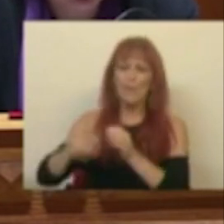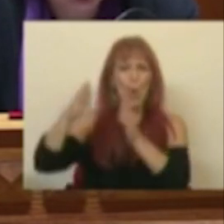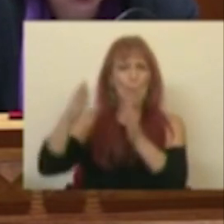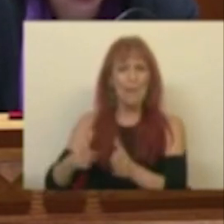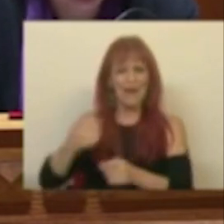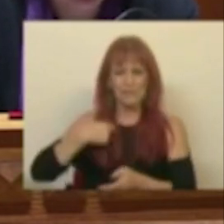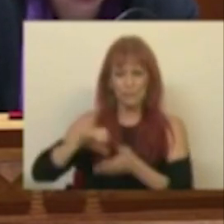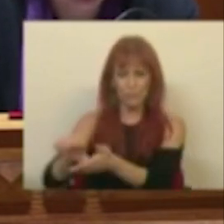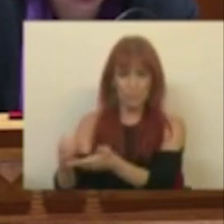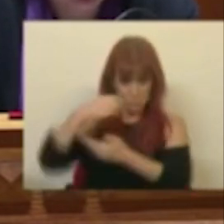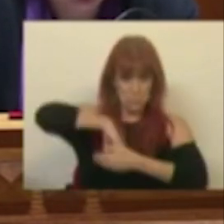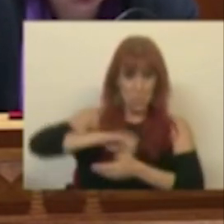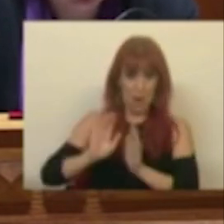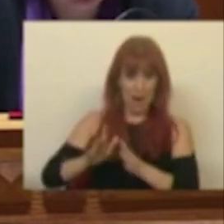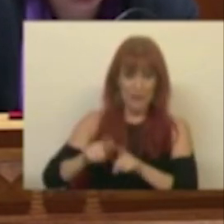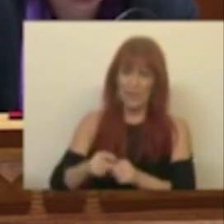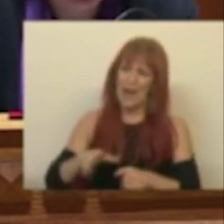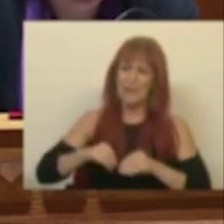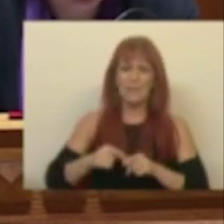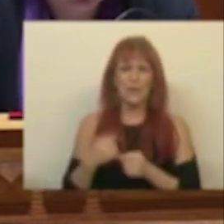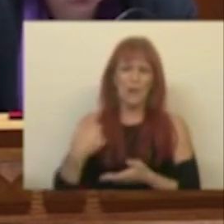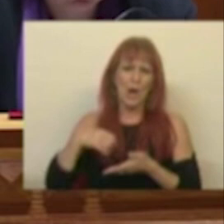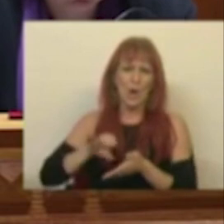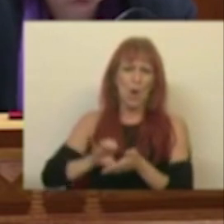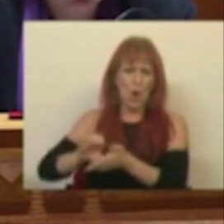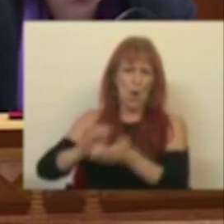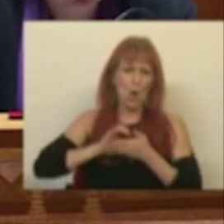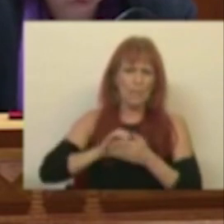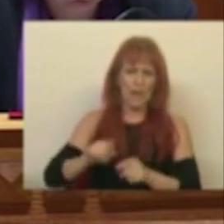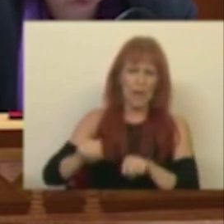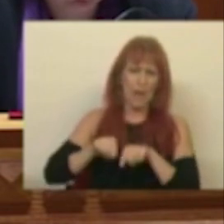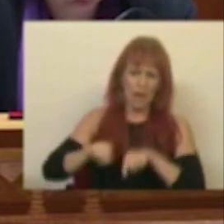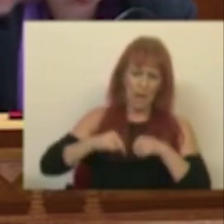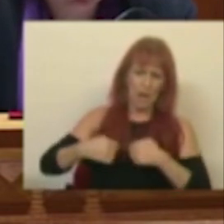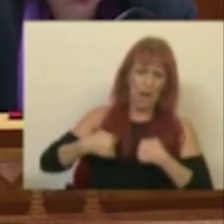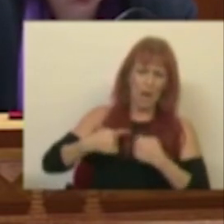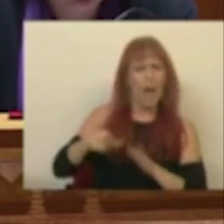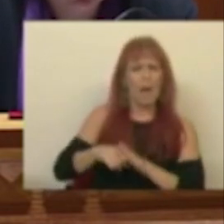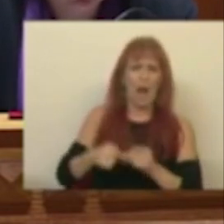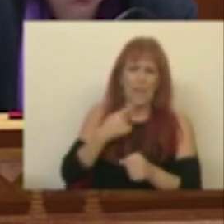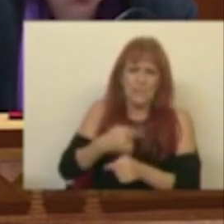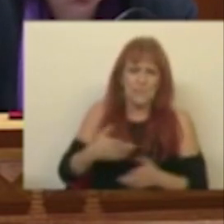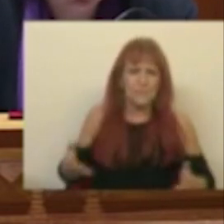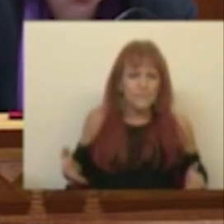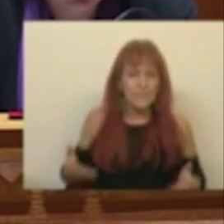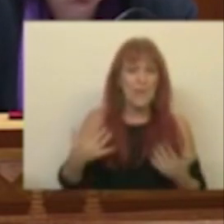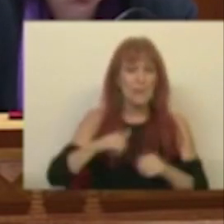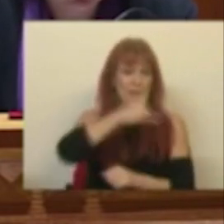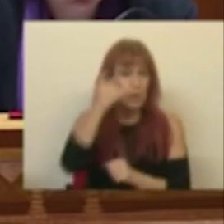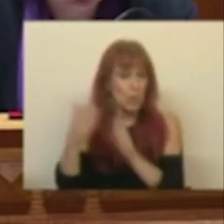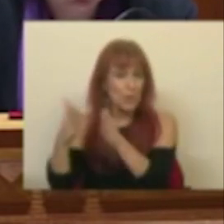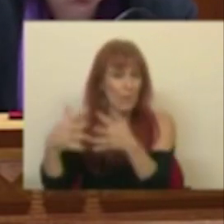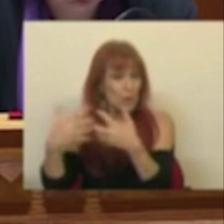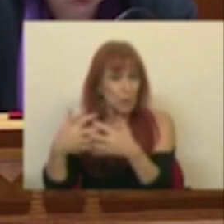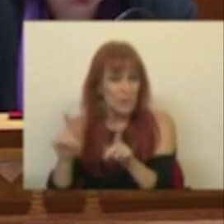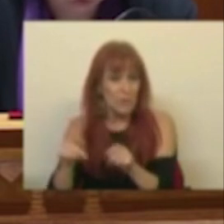da indenização que tinha recebido, admitindo que a indenização a recebeu legalmente. Mas a segunda parte não tenho